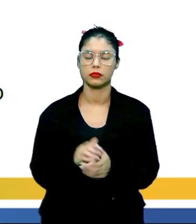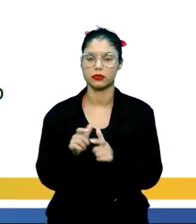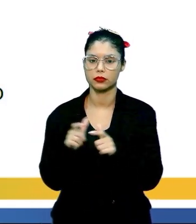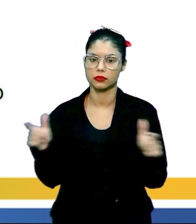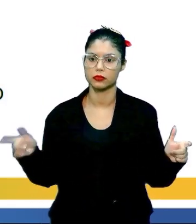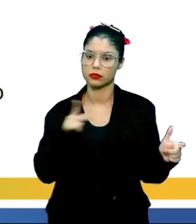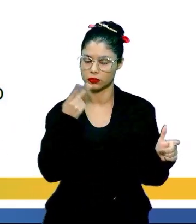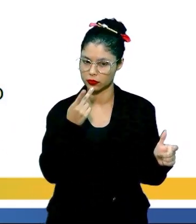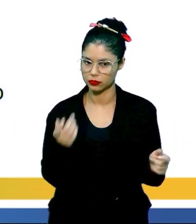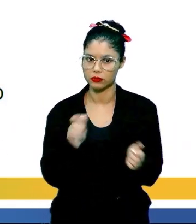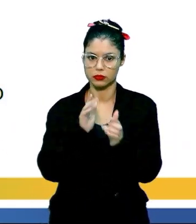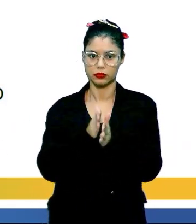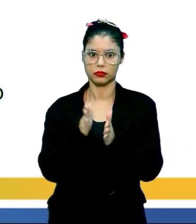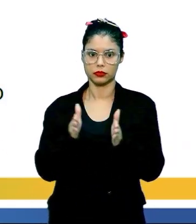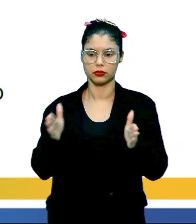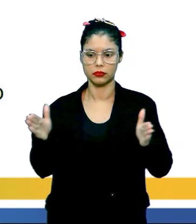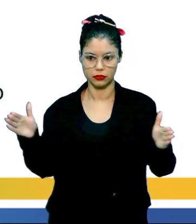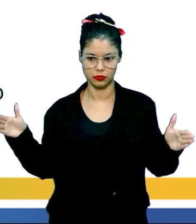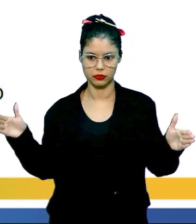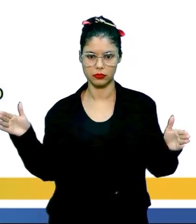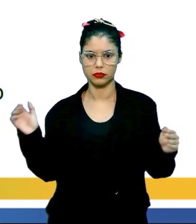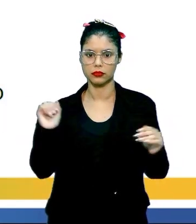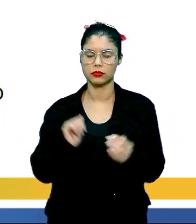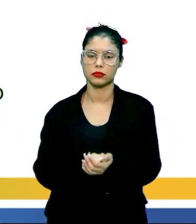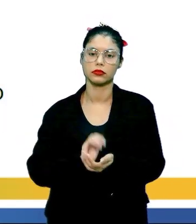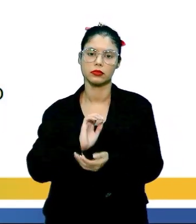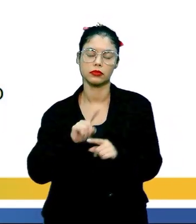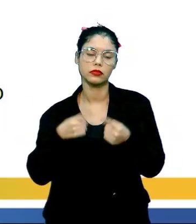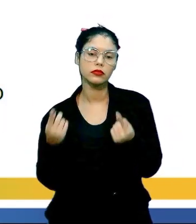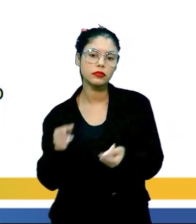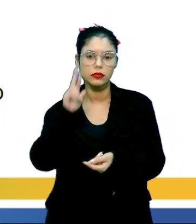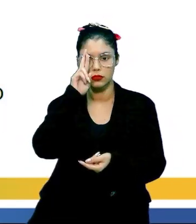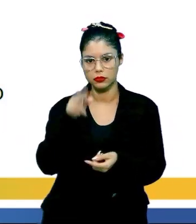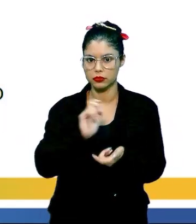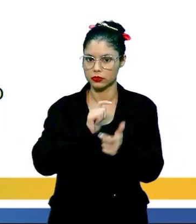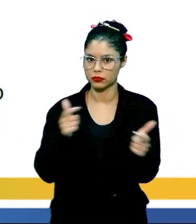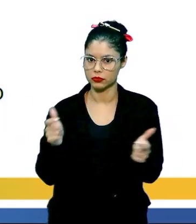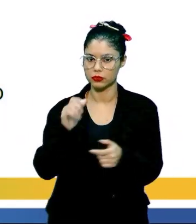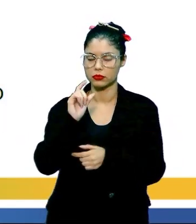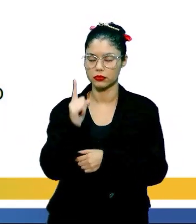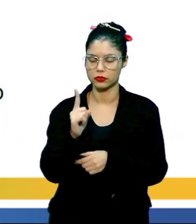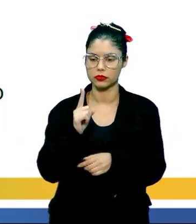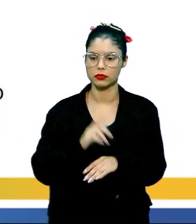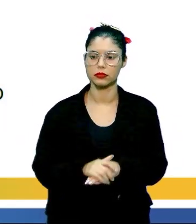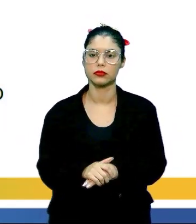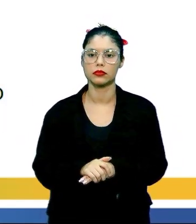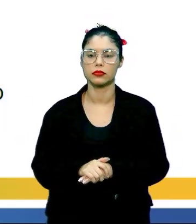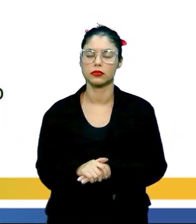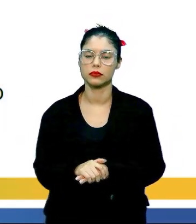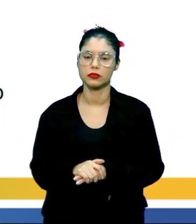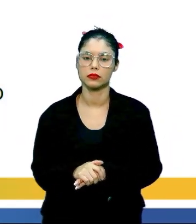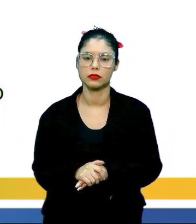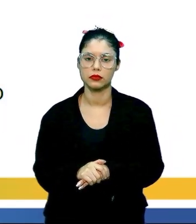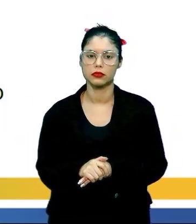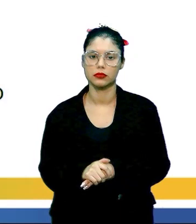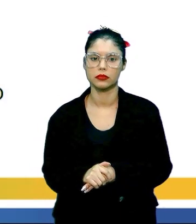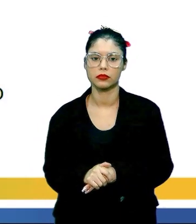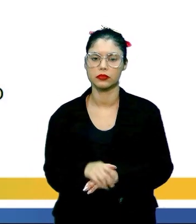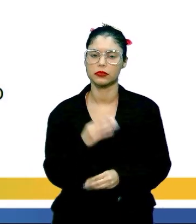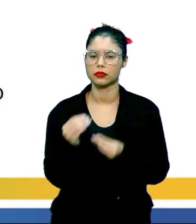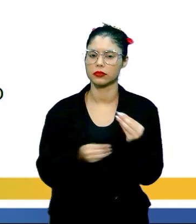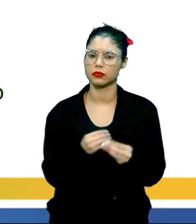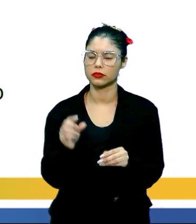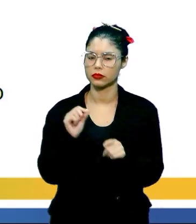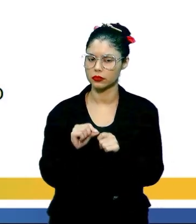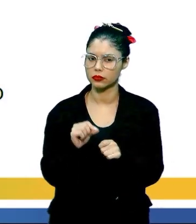Crescente, o nome já fala, ela está aumentando, mas a razão tem que ser maior do que 1. Ok? E nesse caso, como é que a gente